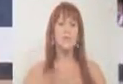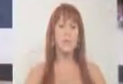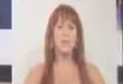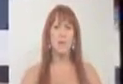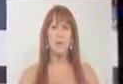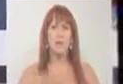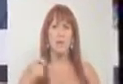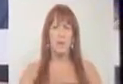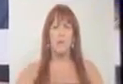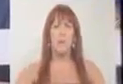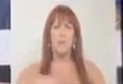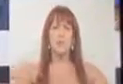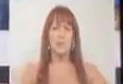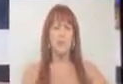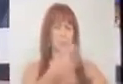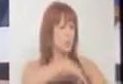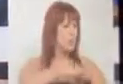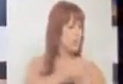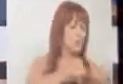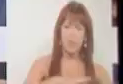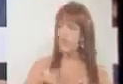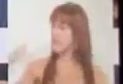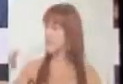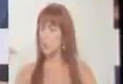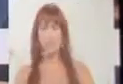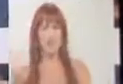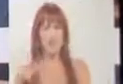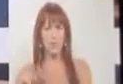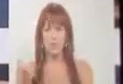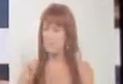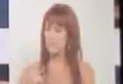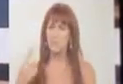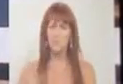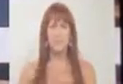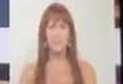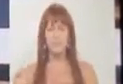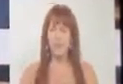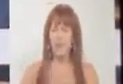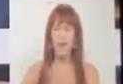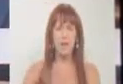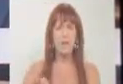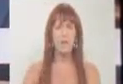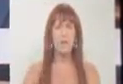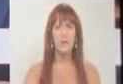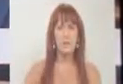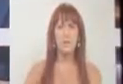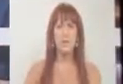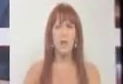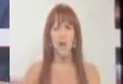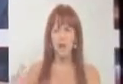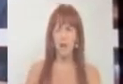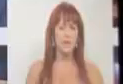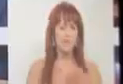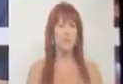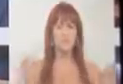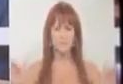Assembleia Municipal de Coimbra teve uma posição, enquanto Presidente da Unidade Técnica foi zeloso na aplicação da lei e, com isso, apresentou